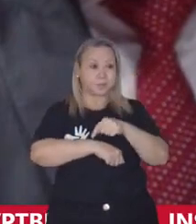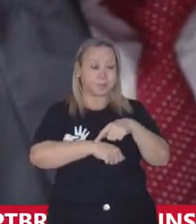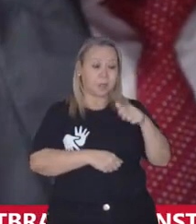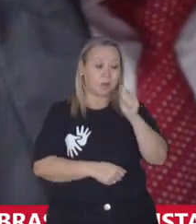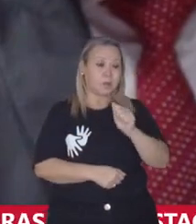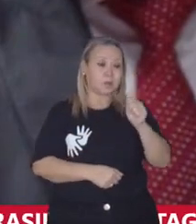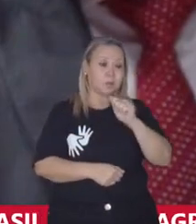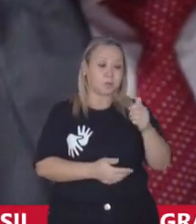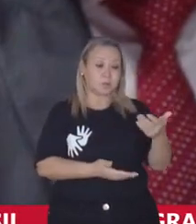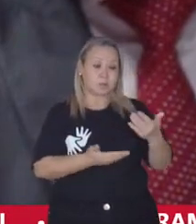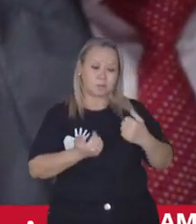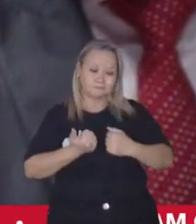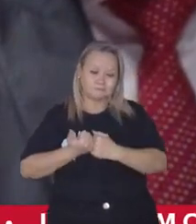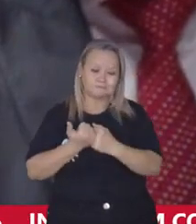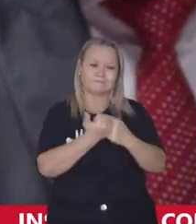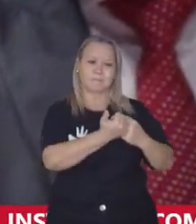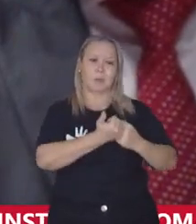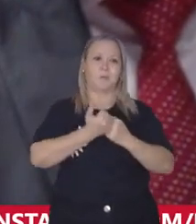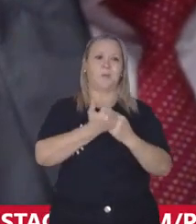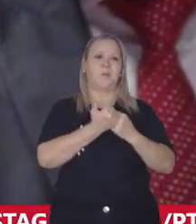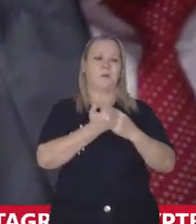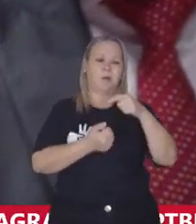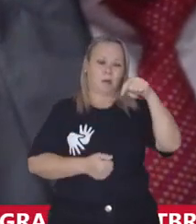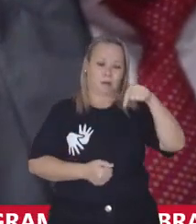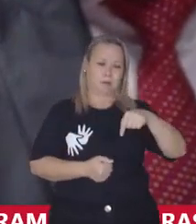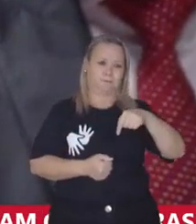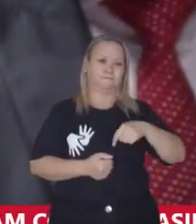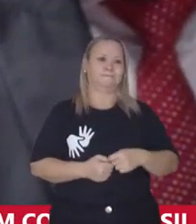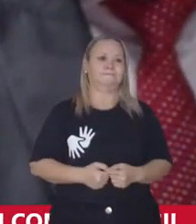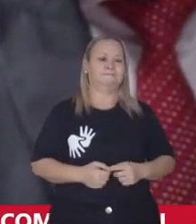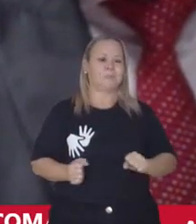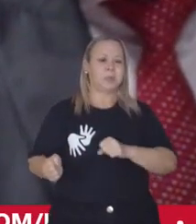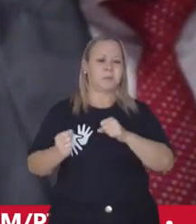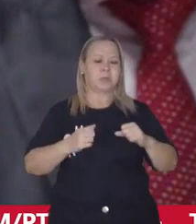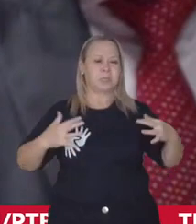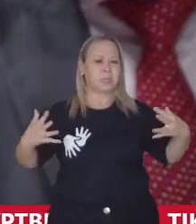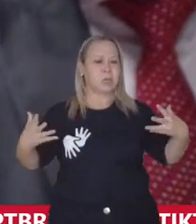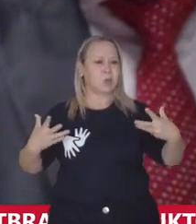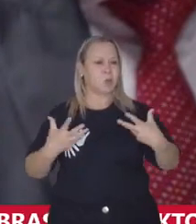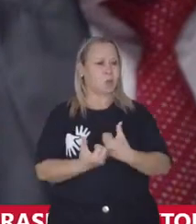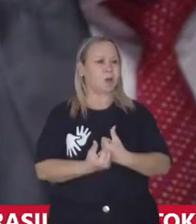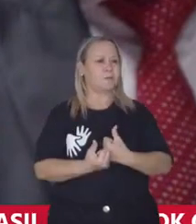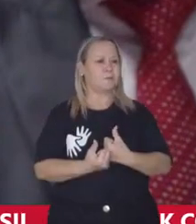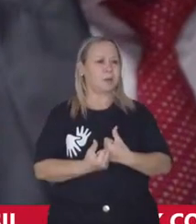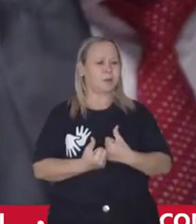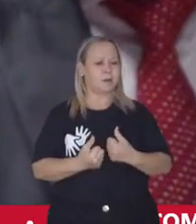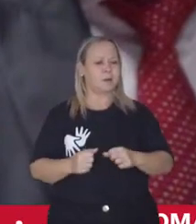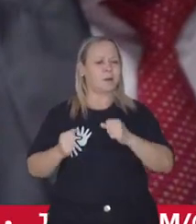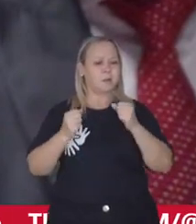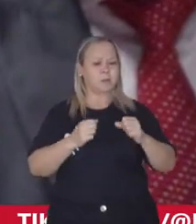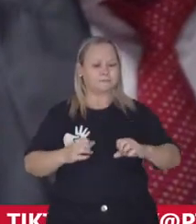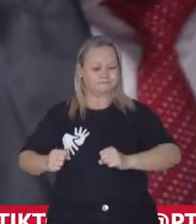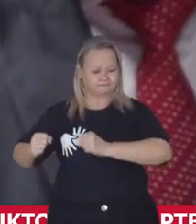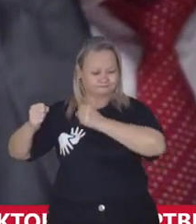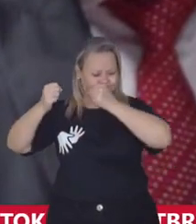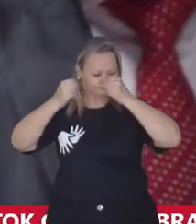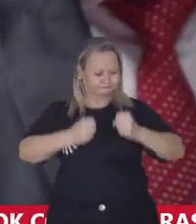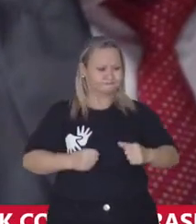que nos dá retaguarda aqui, para poder qualificar, para poder potencializar, para